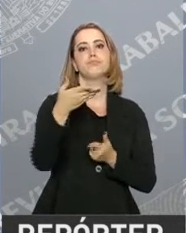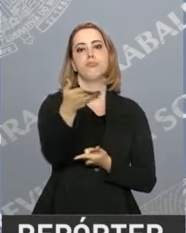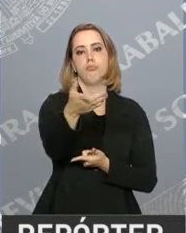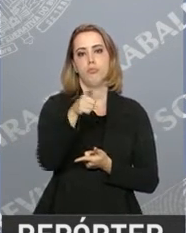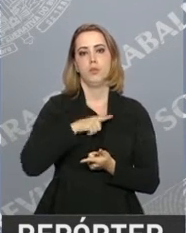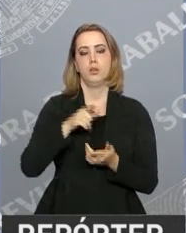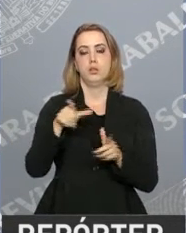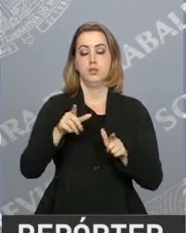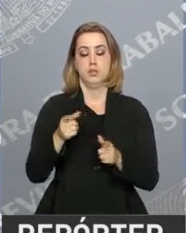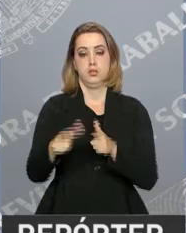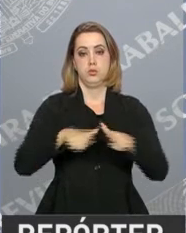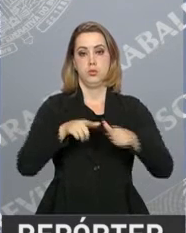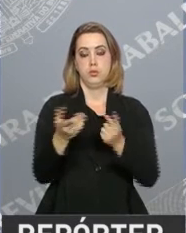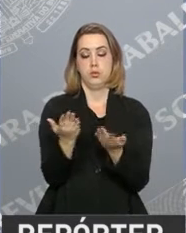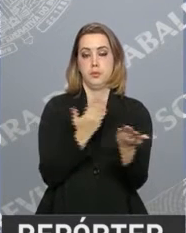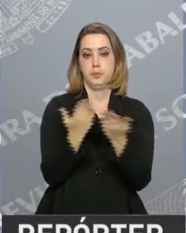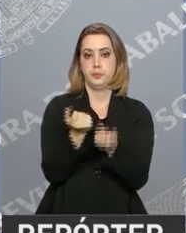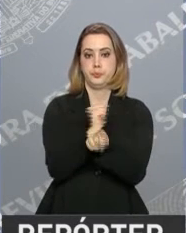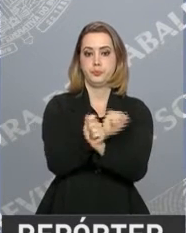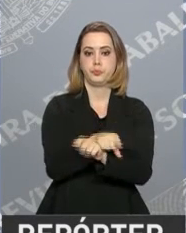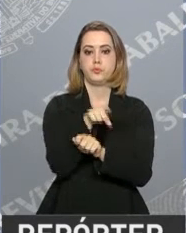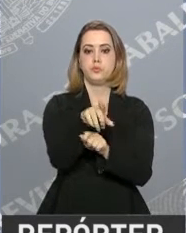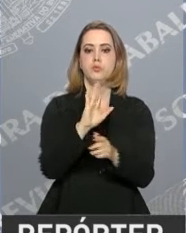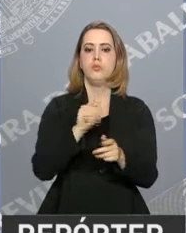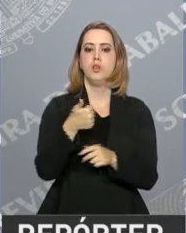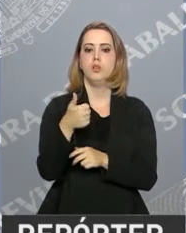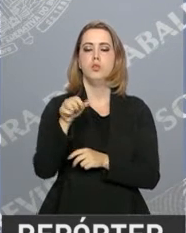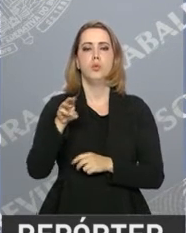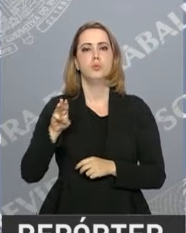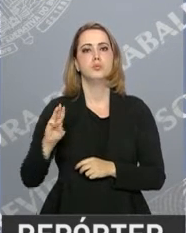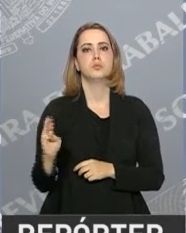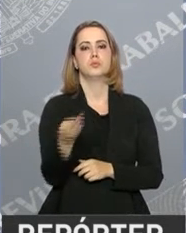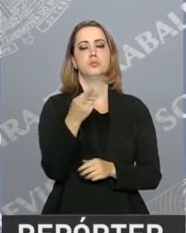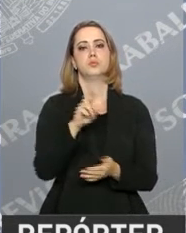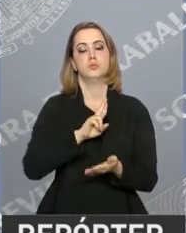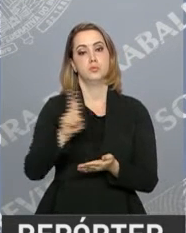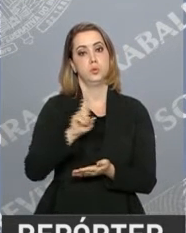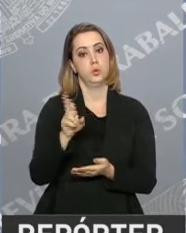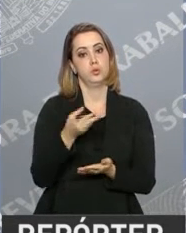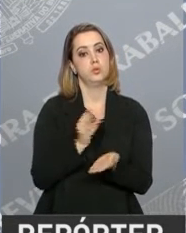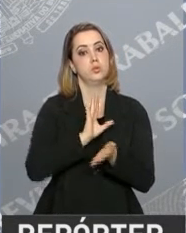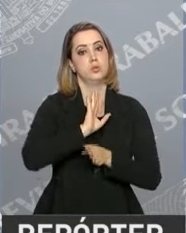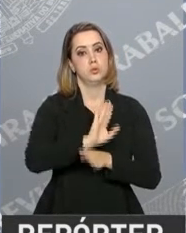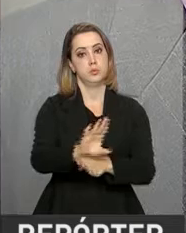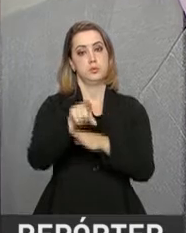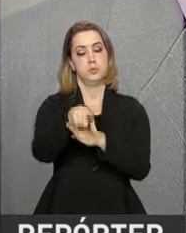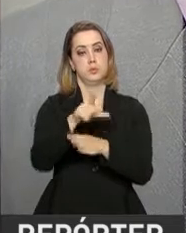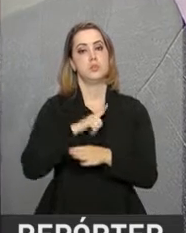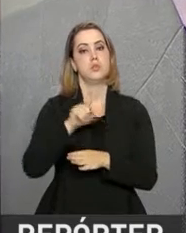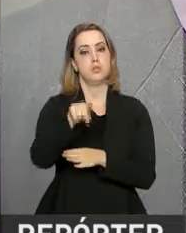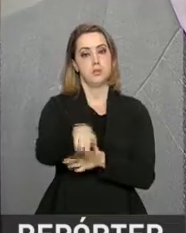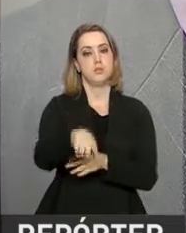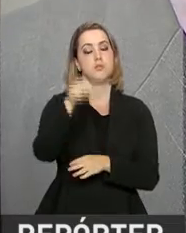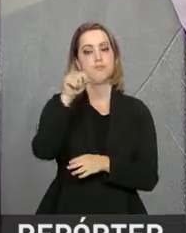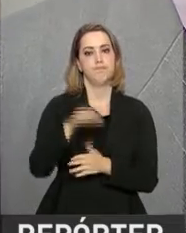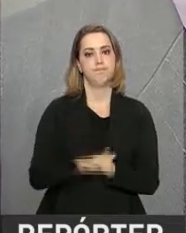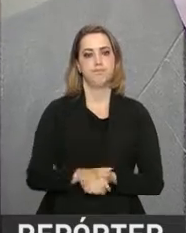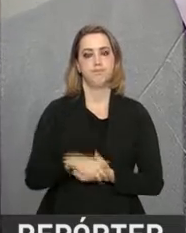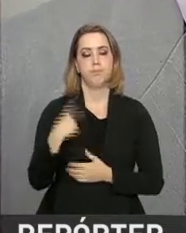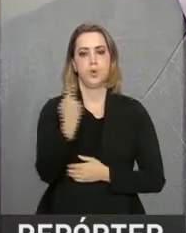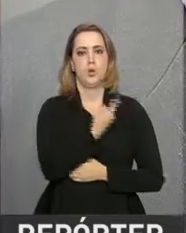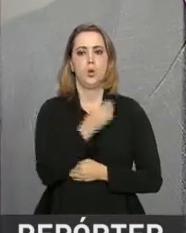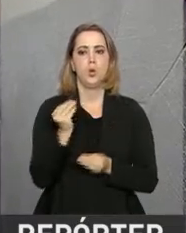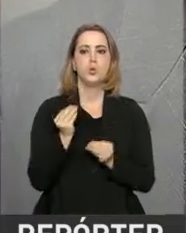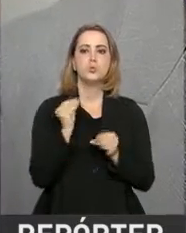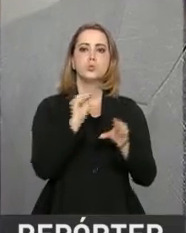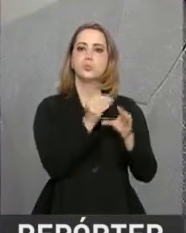de R$ 1 milhão em seguro-desemprego para esse tipo de trabalhador. E eles têm prioridade. Nós fazemos a inserção desses dados